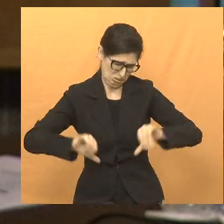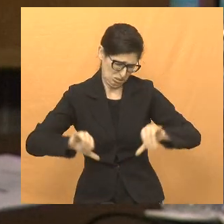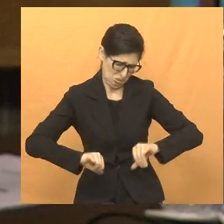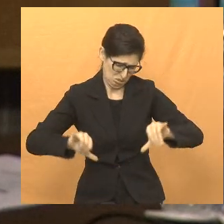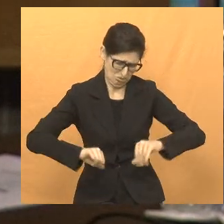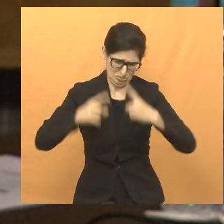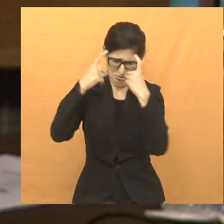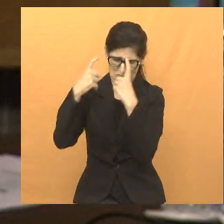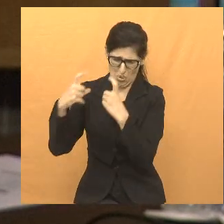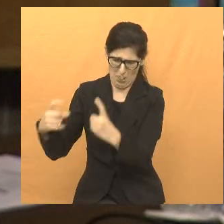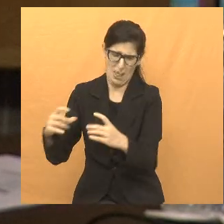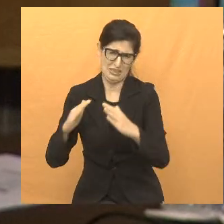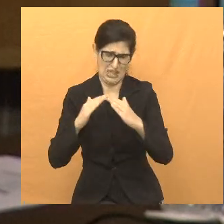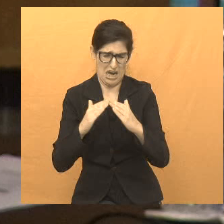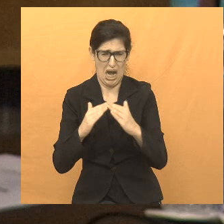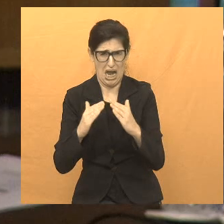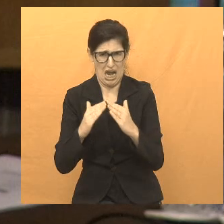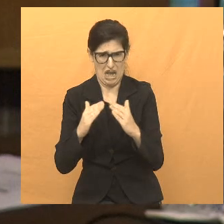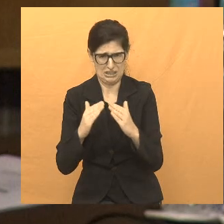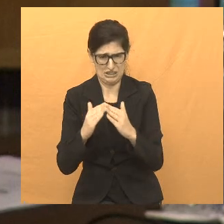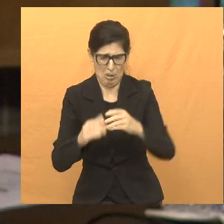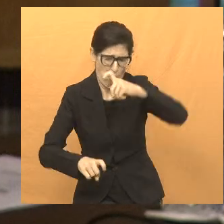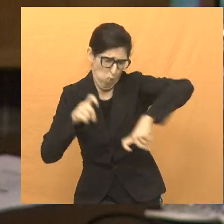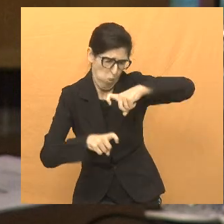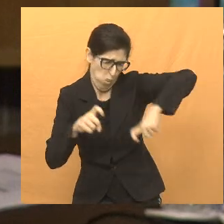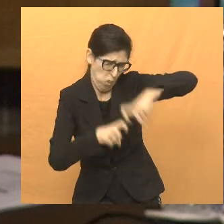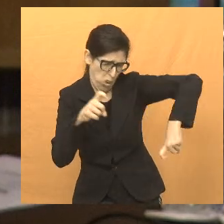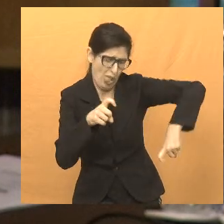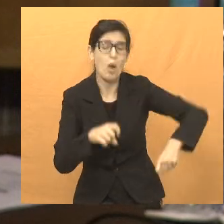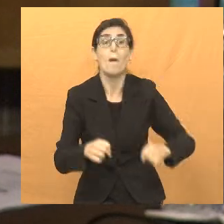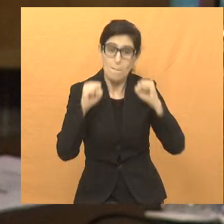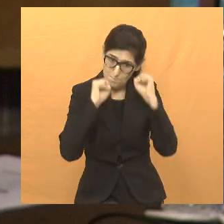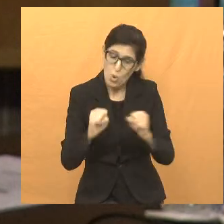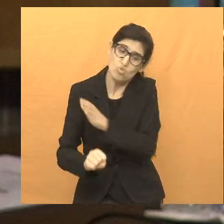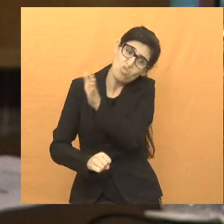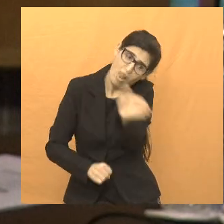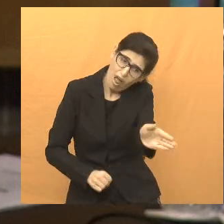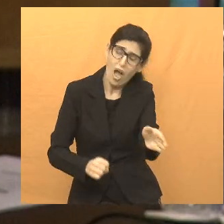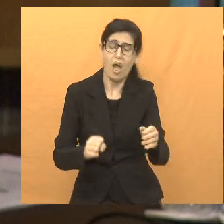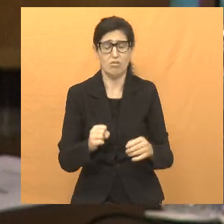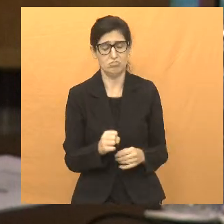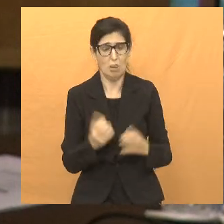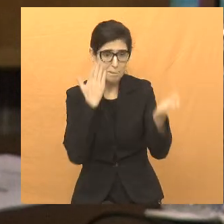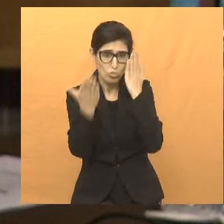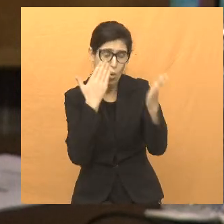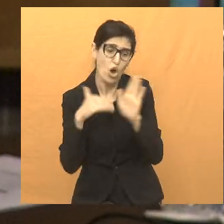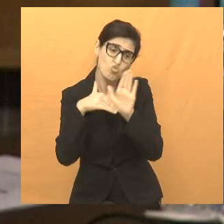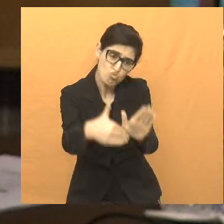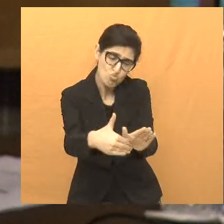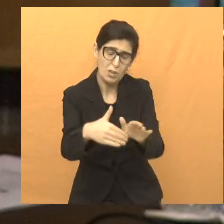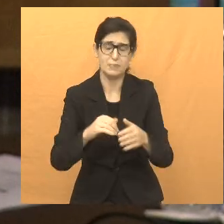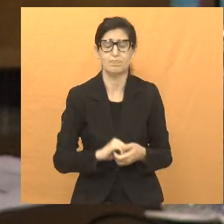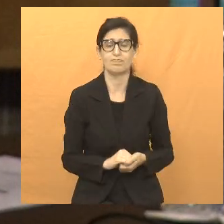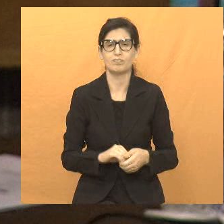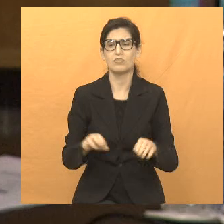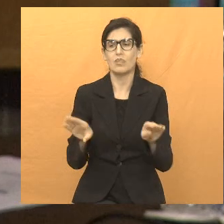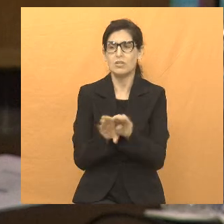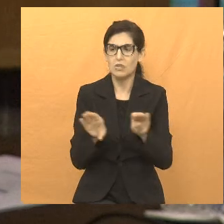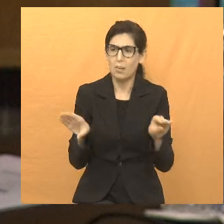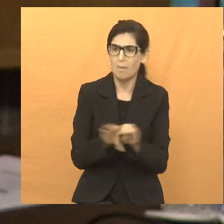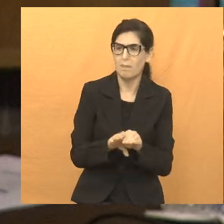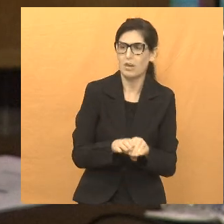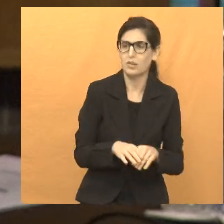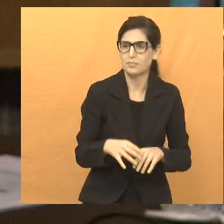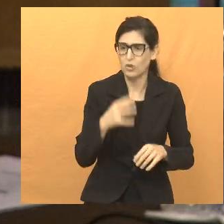se dirigir para pedir apoio à equipe. No Família Segura, nós temos, além da Patrulha Maria da Penha,